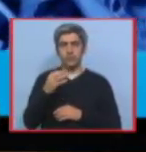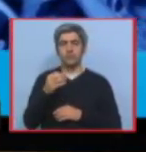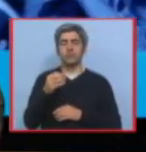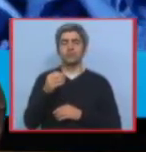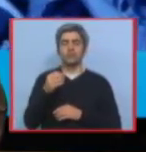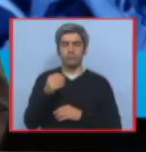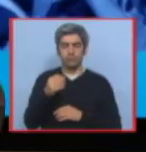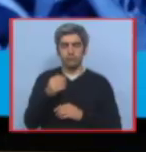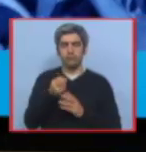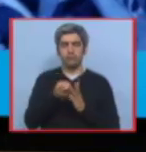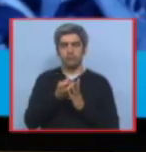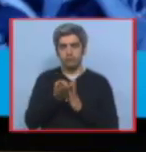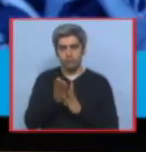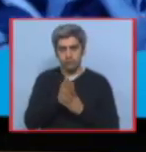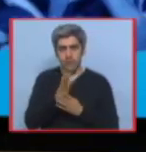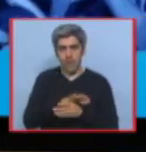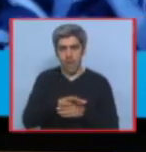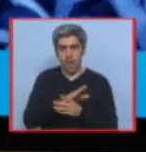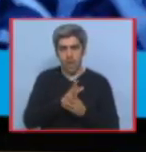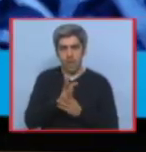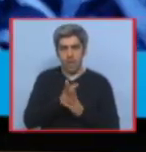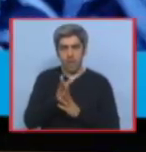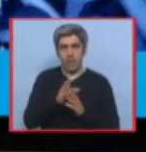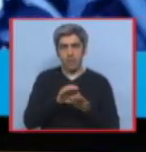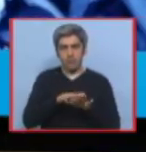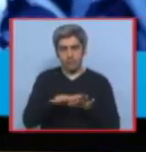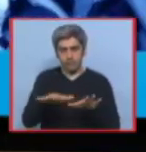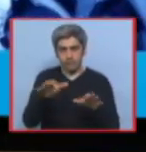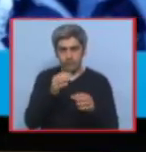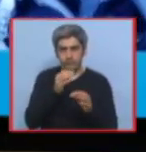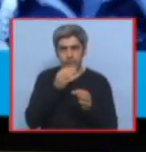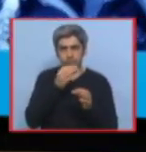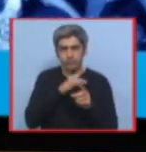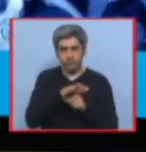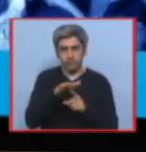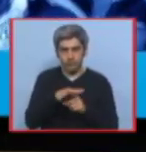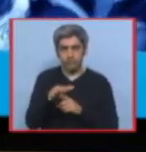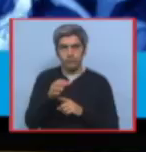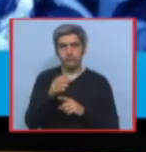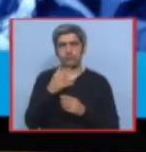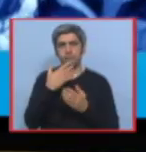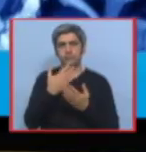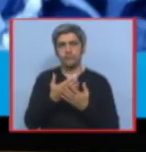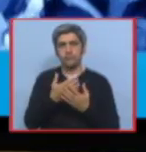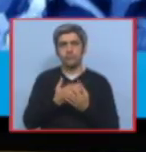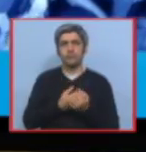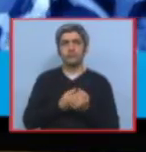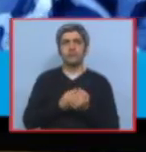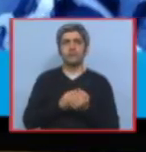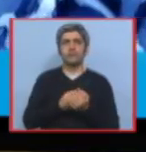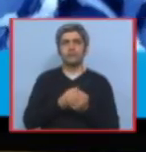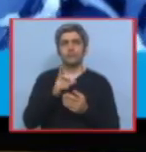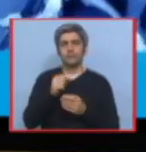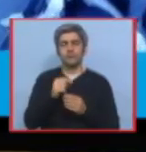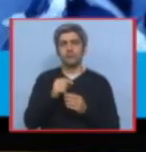consolidando em várias vertentes, desde a evangelização, que nos levou